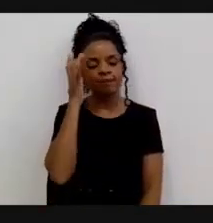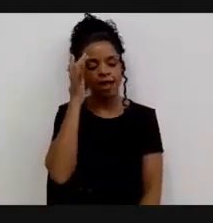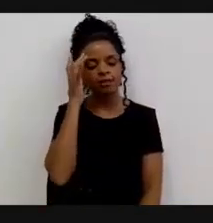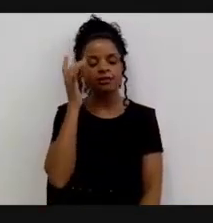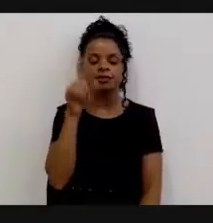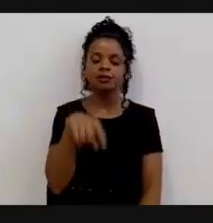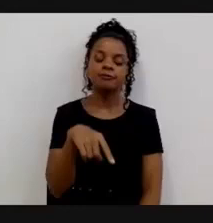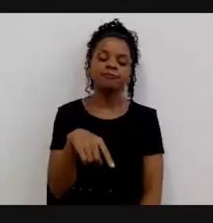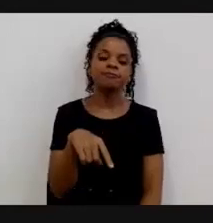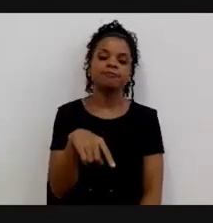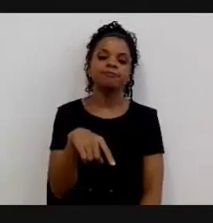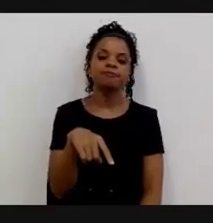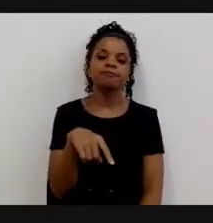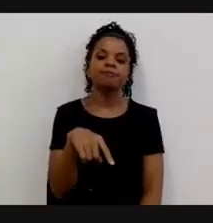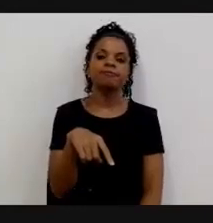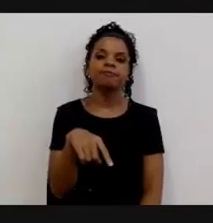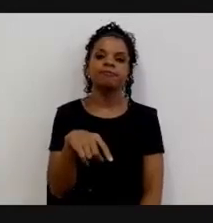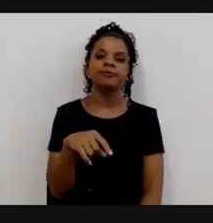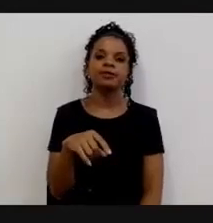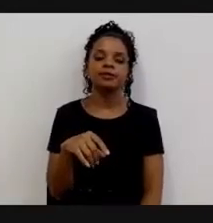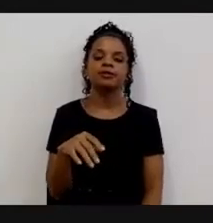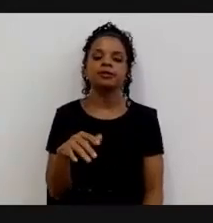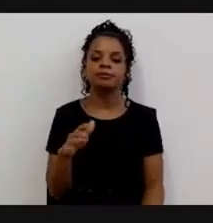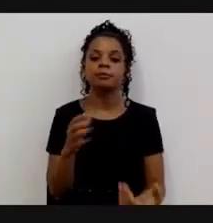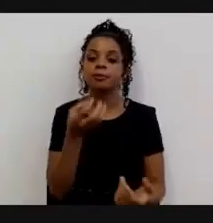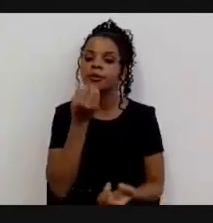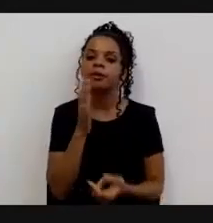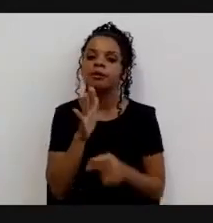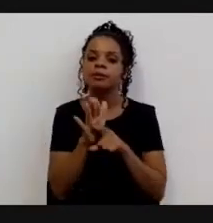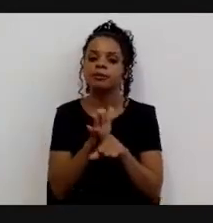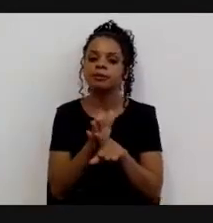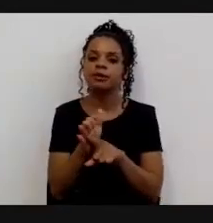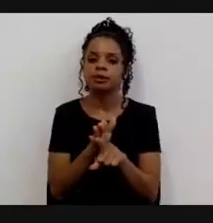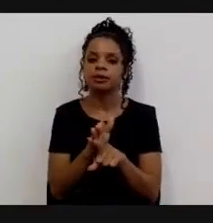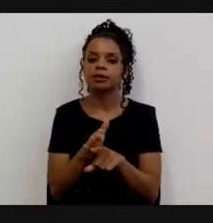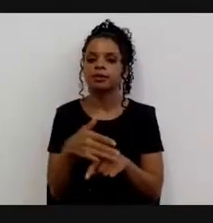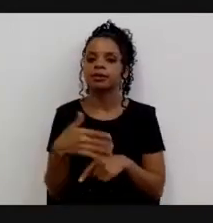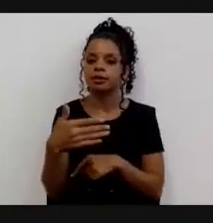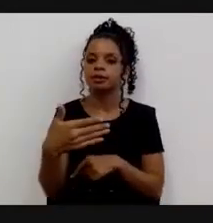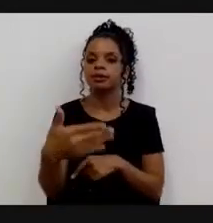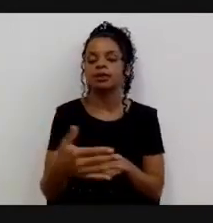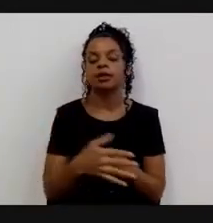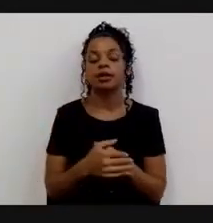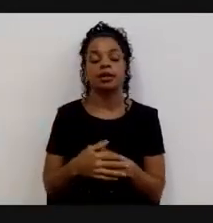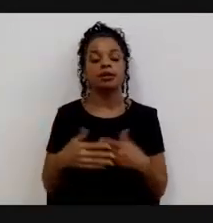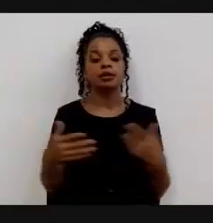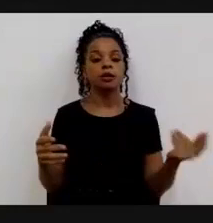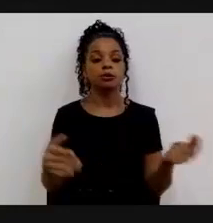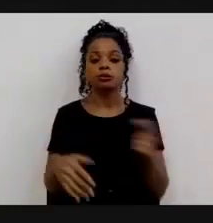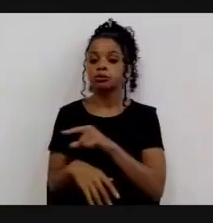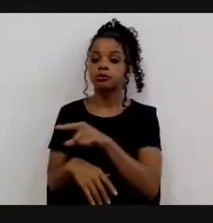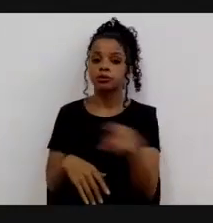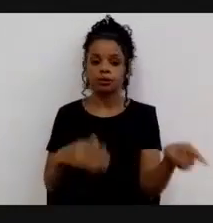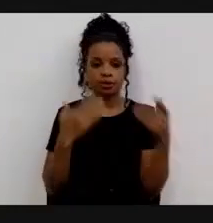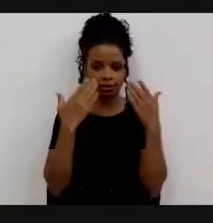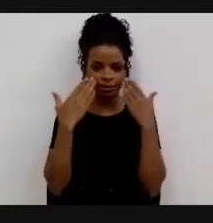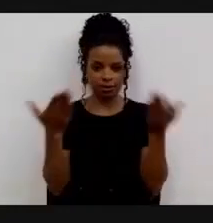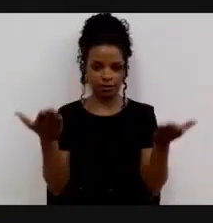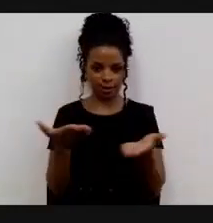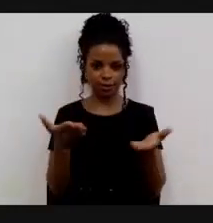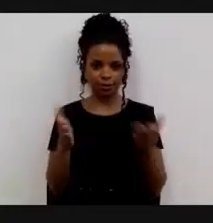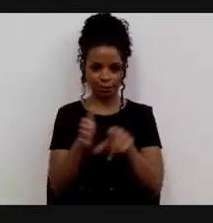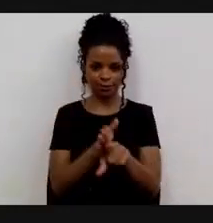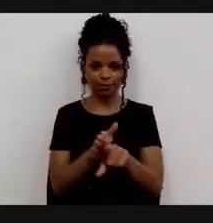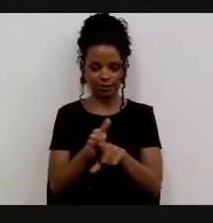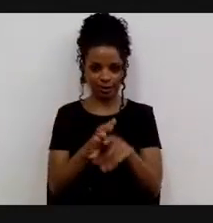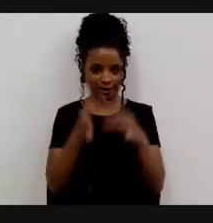é bastante relevante para a pesquisa. Então, todos os pesquisadores que estão aqui, prestem atenção. O